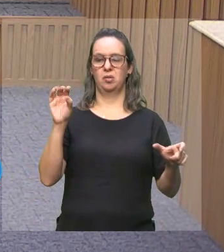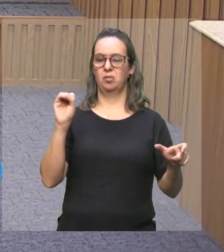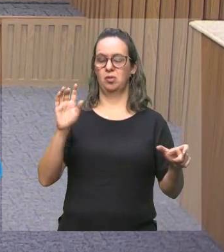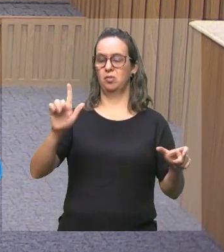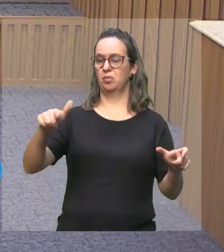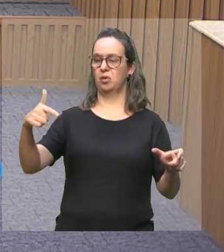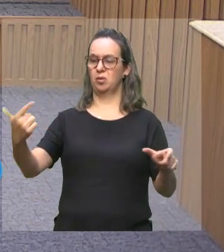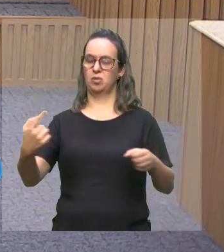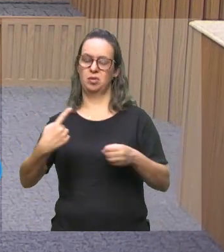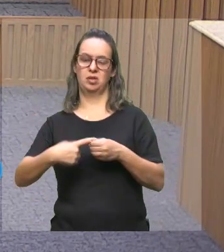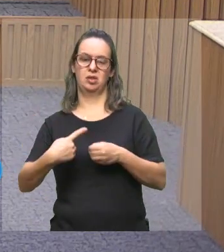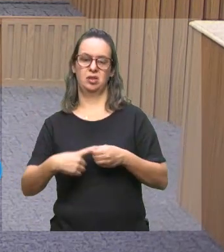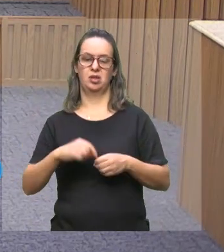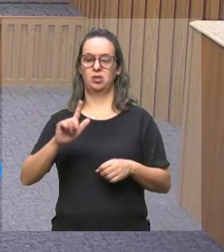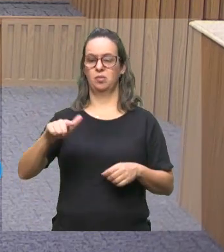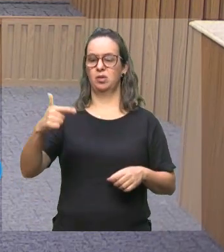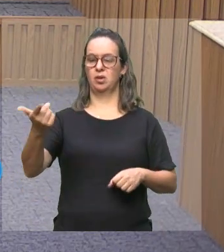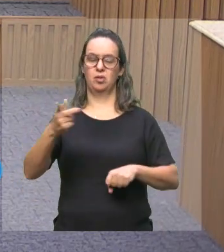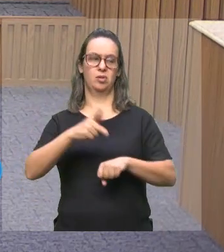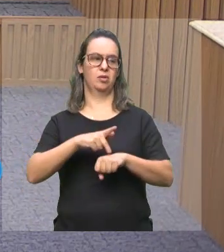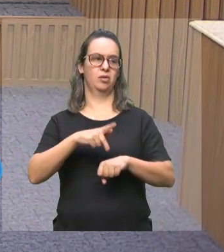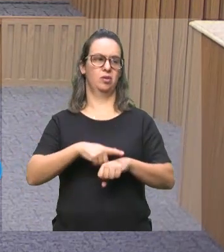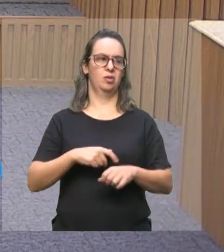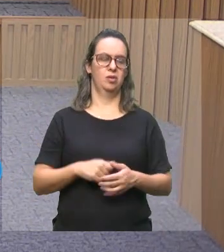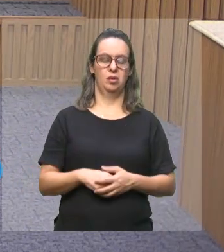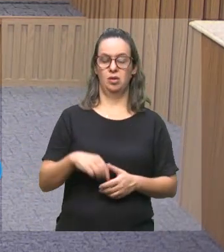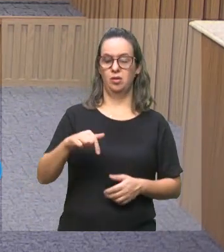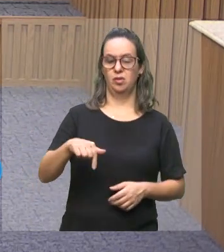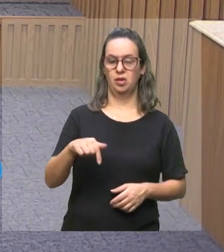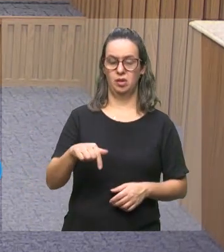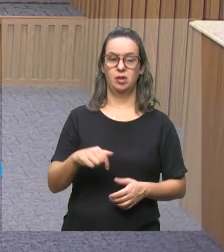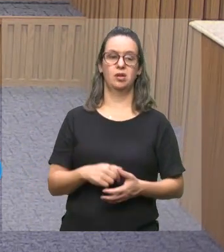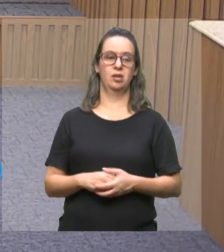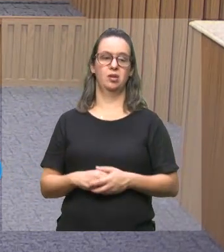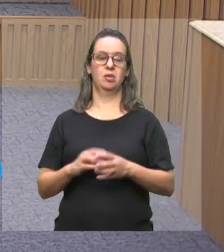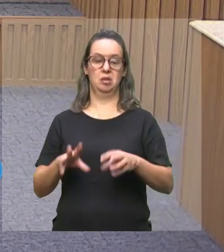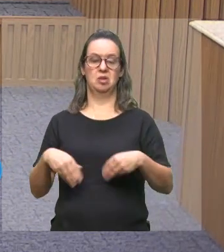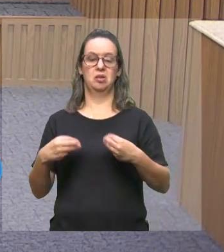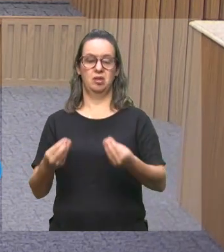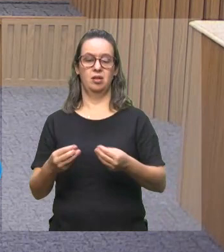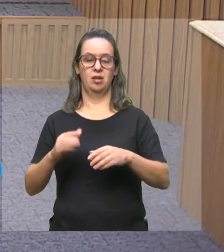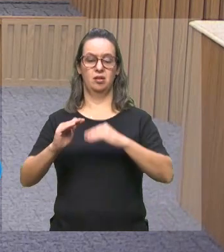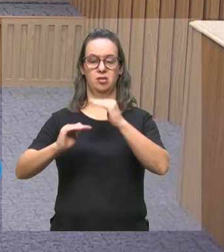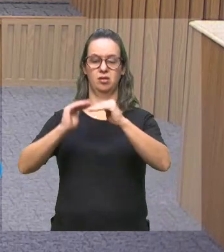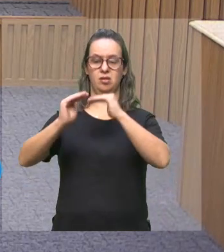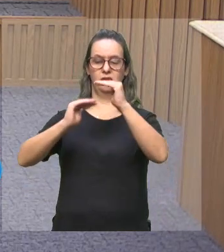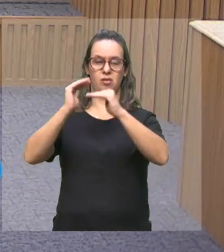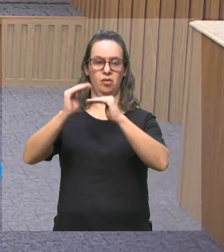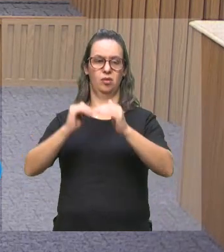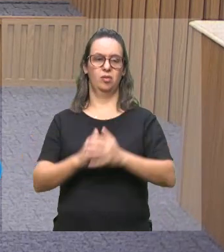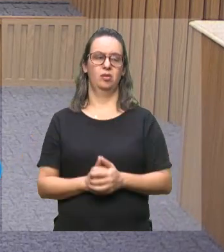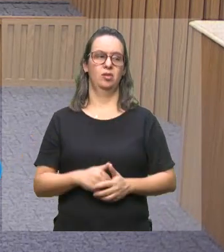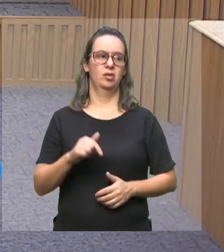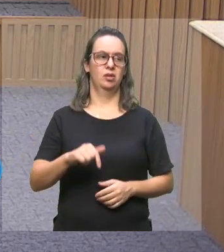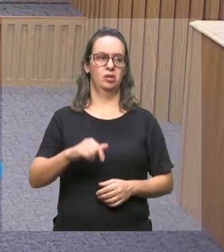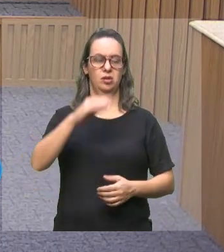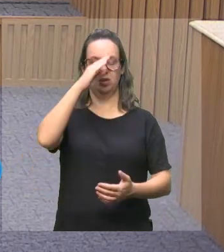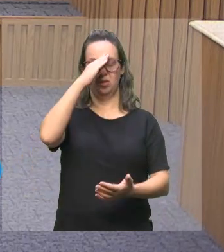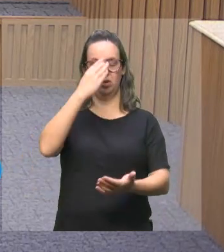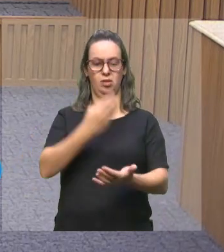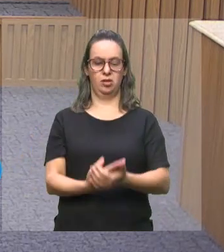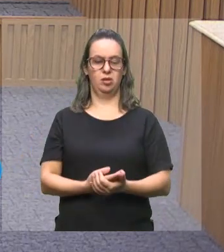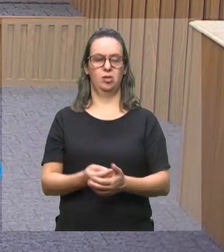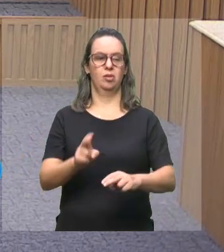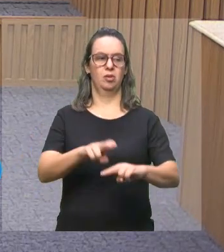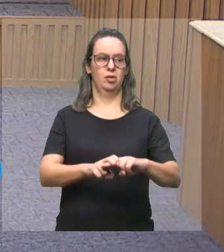Londrina, ficar aqui em Assis e gerar desenvolvimento, melhoria de qualidade de vida para a nossa população. Então, é nisso que a gente acredita, então, por isso colocamos